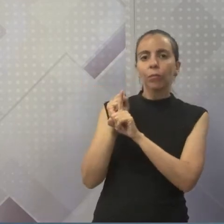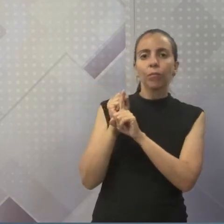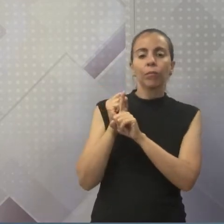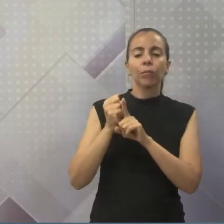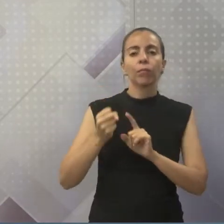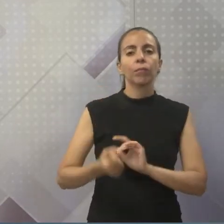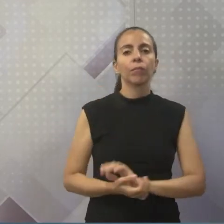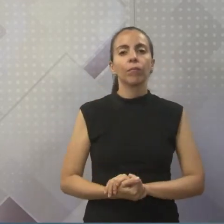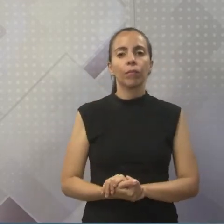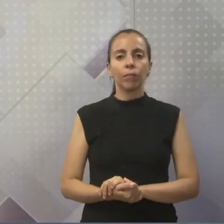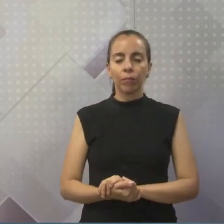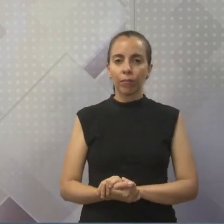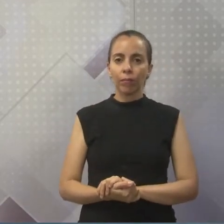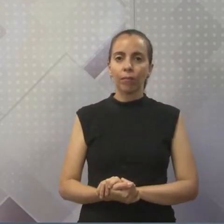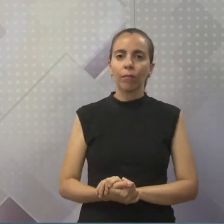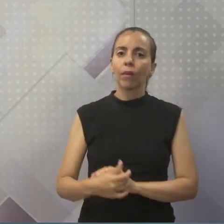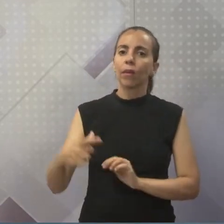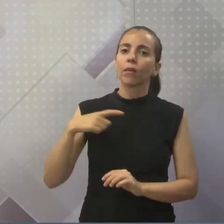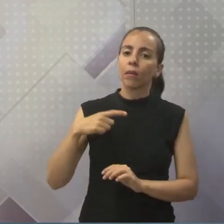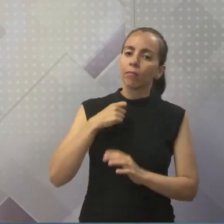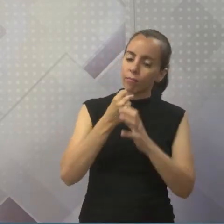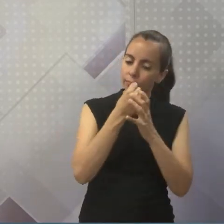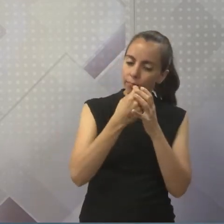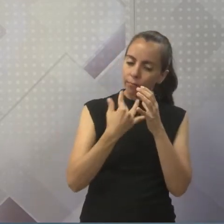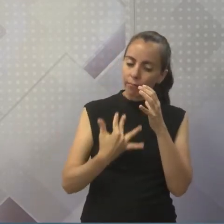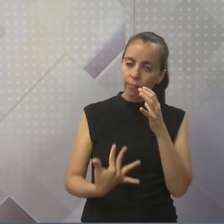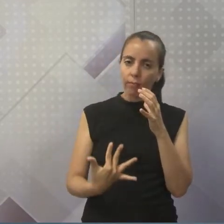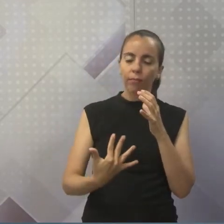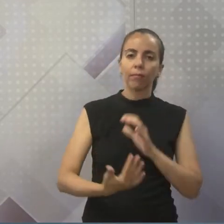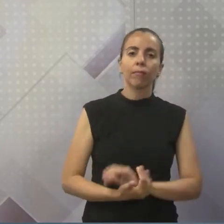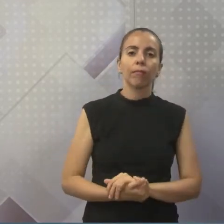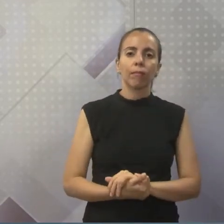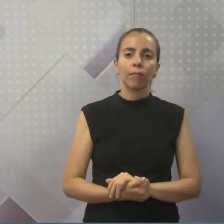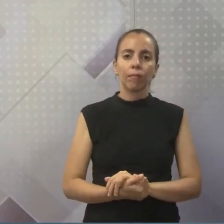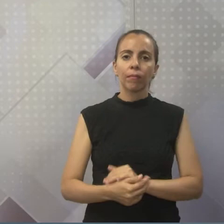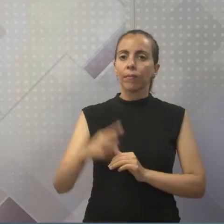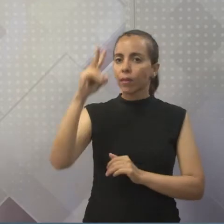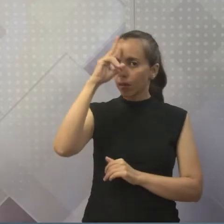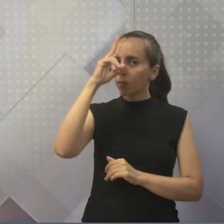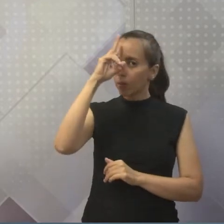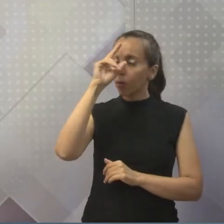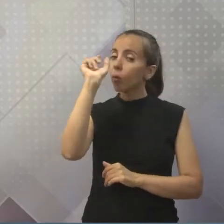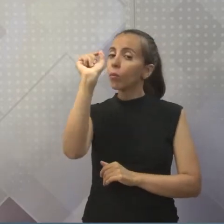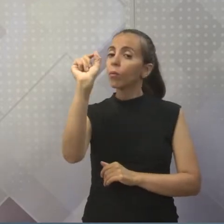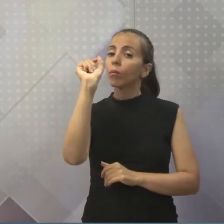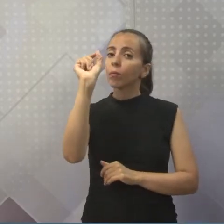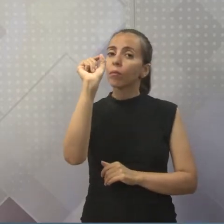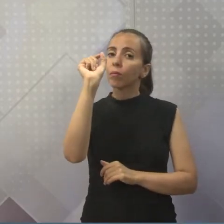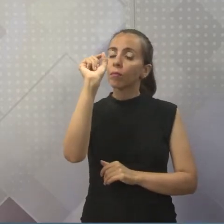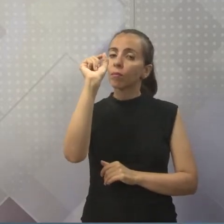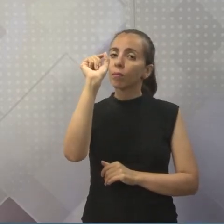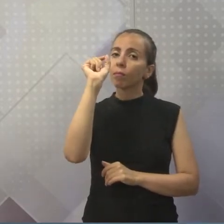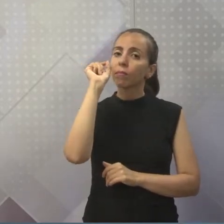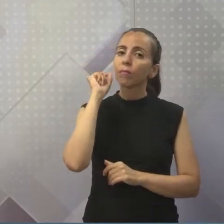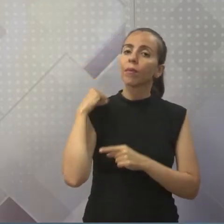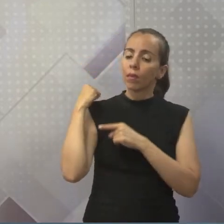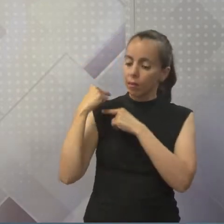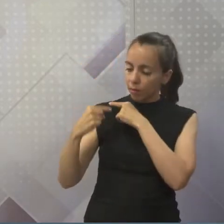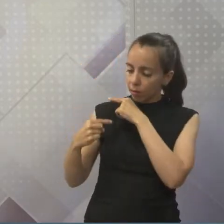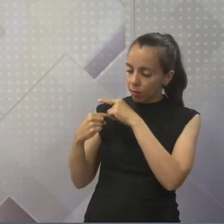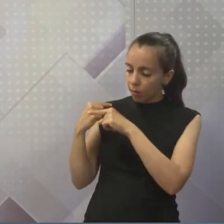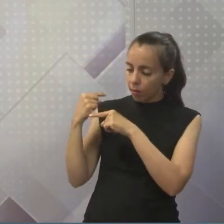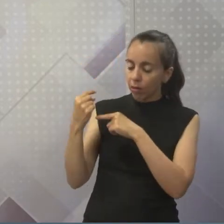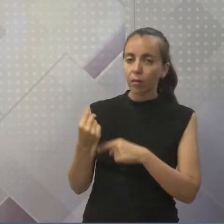que tem esse caráter, essa característica. Então, relembrando, né, as condições hereditárias